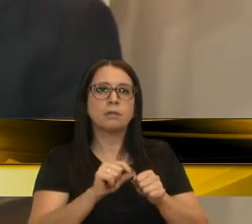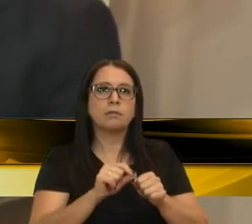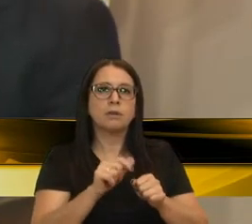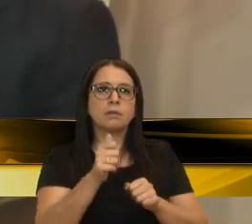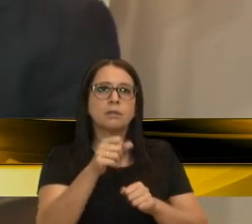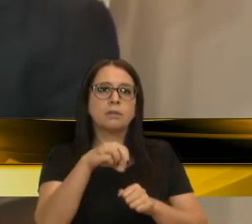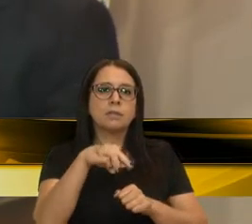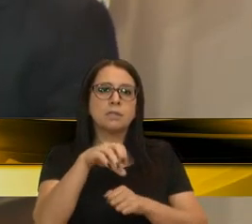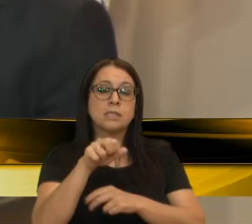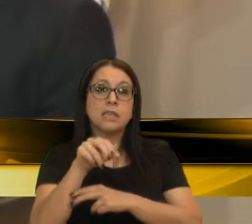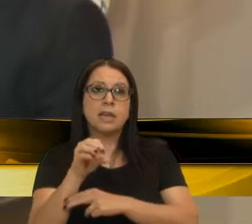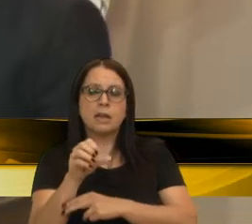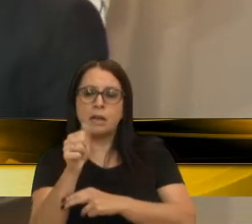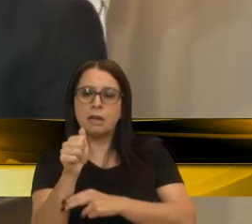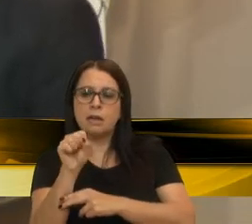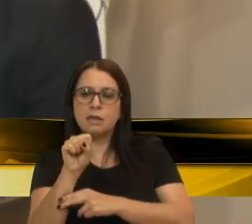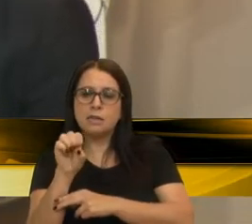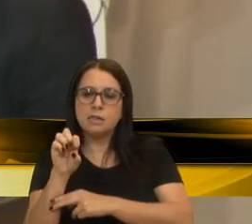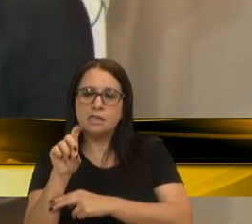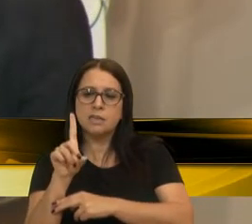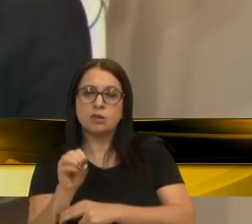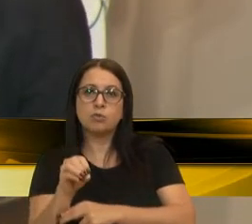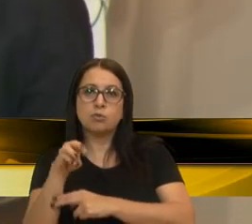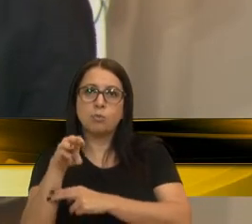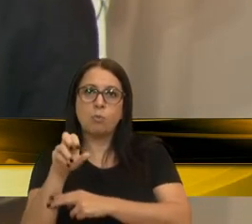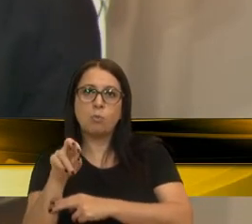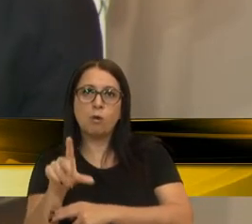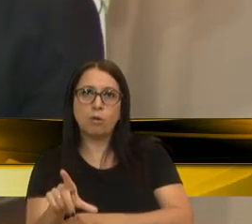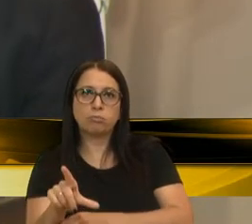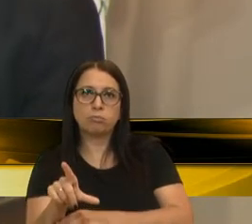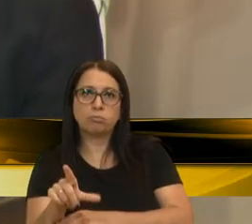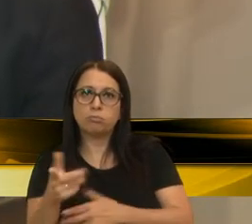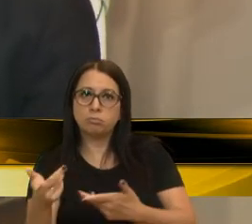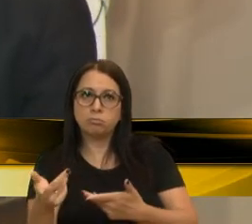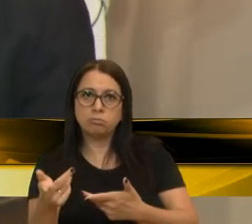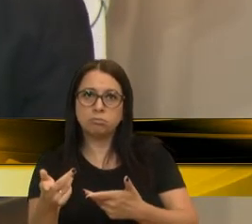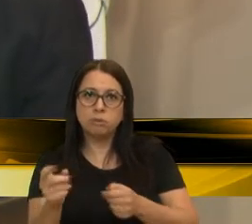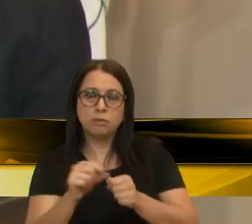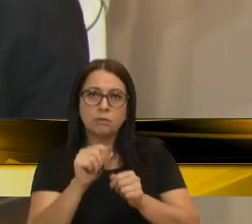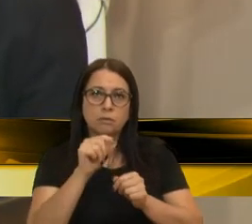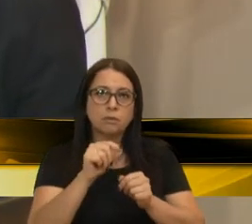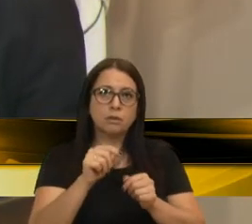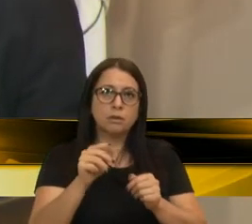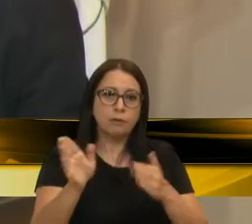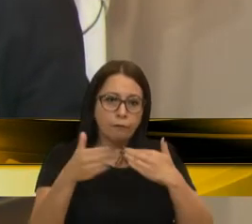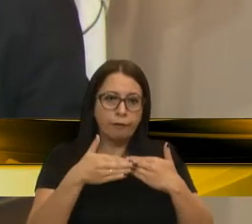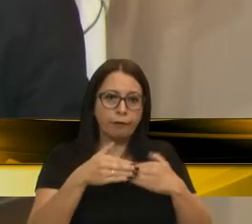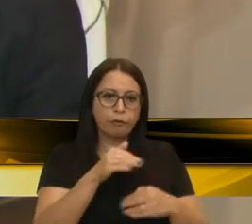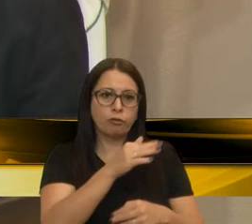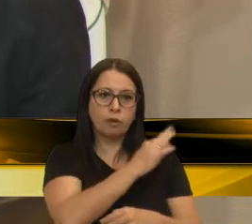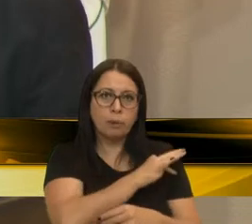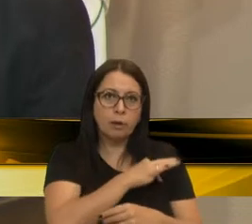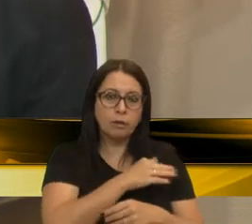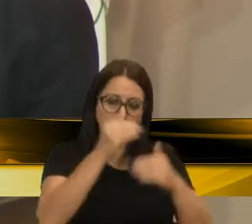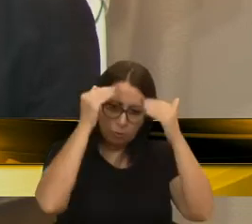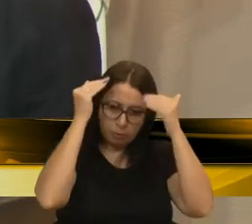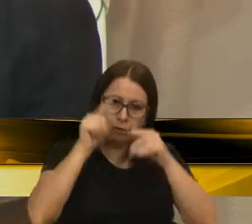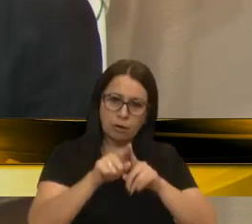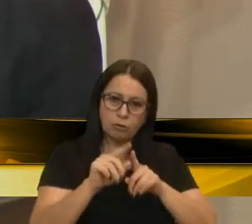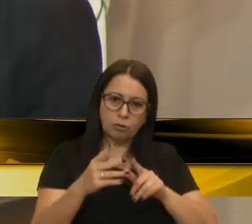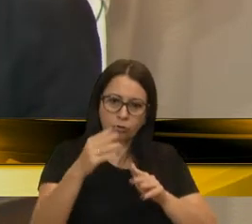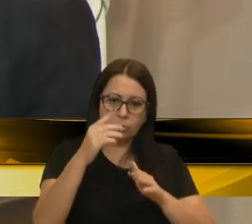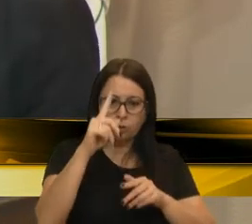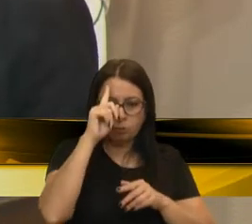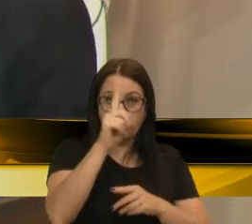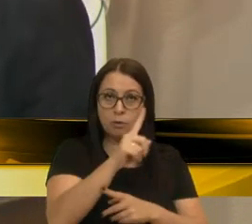moral. Essa é uma qualidade. Deve ter colocado no currículo: fecho farmácias, obedeço cegamente às ordens